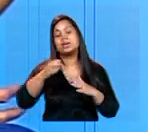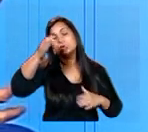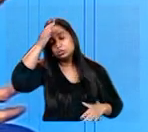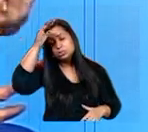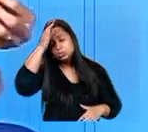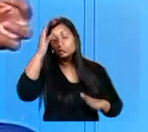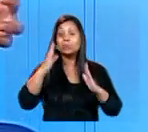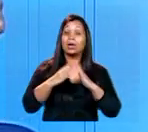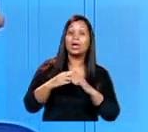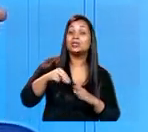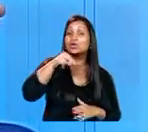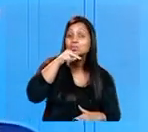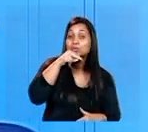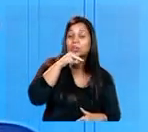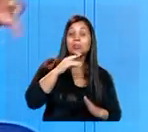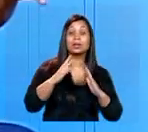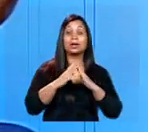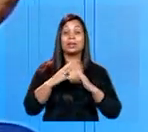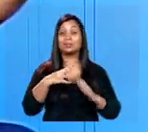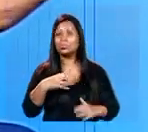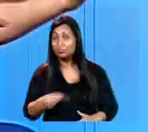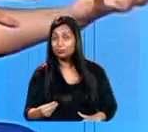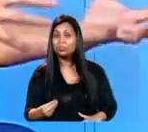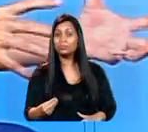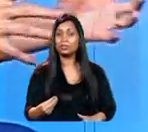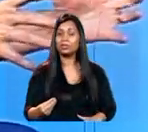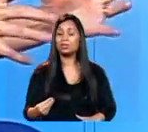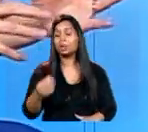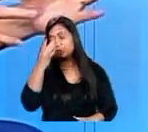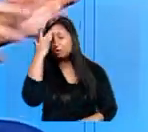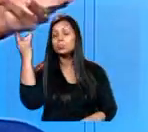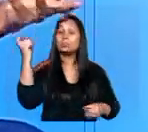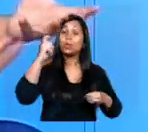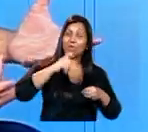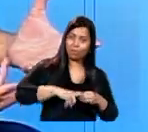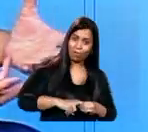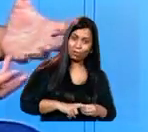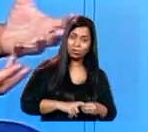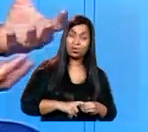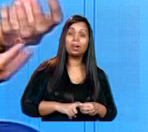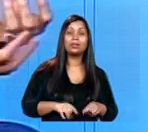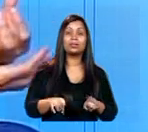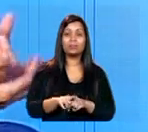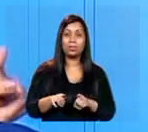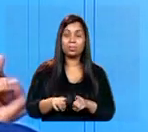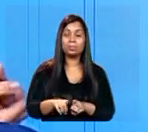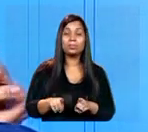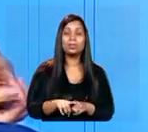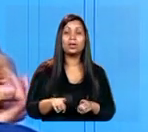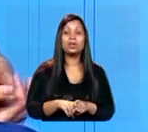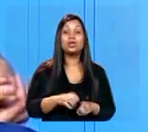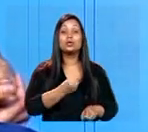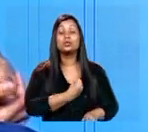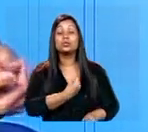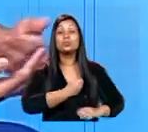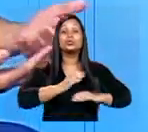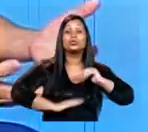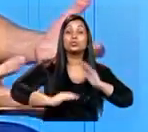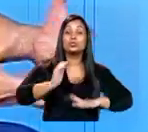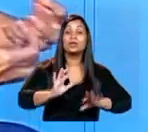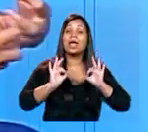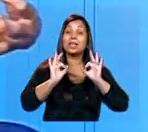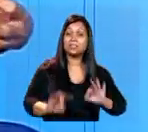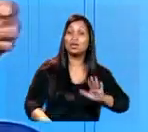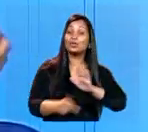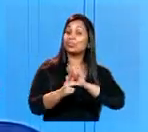atendendo na casa de um tio, na casa de um neto, na casa de um filho, e esse paciente volta. Então, o Ministério trabalha com um